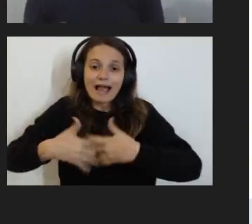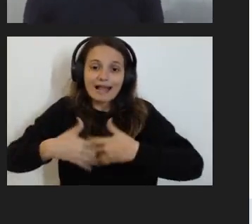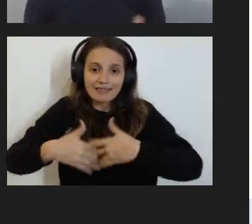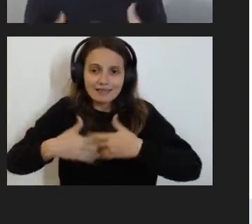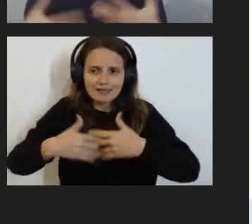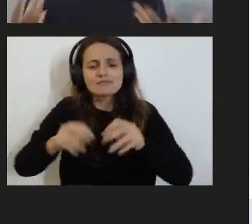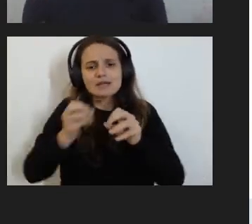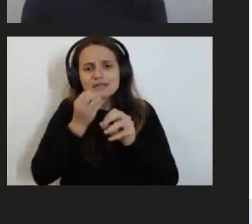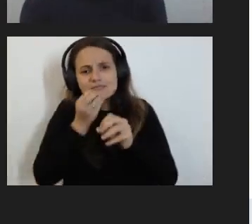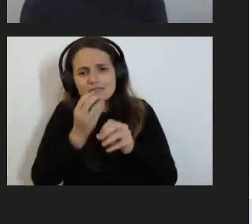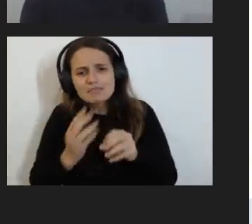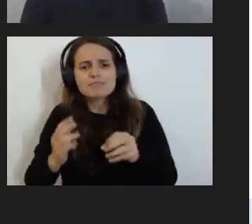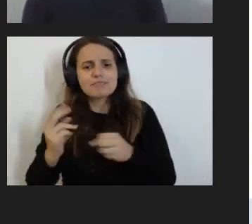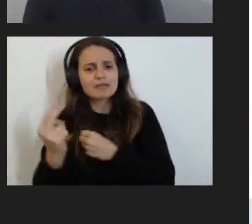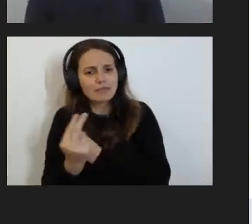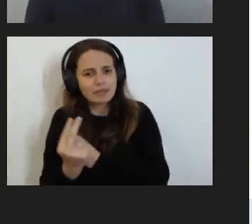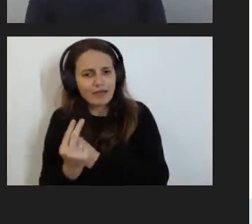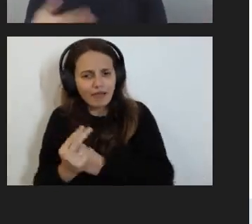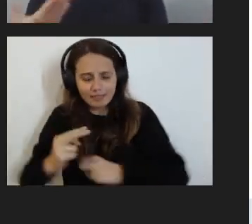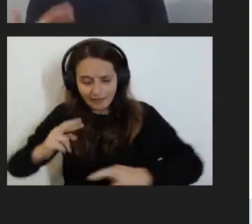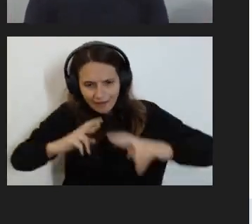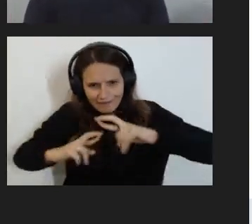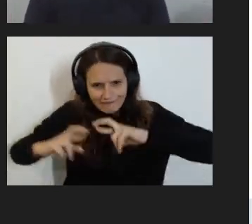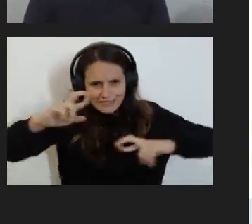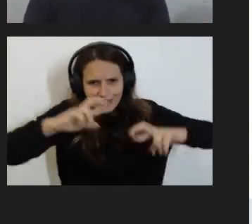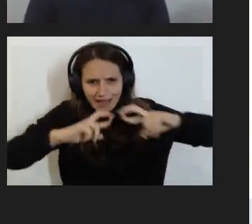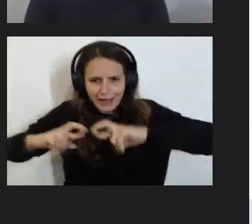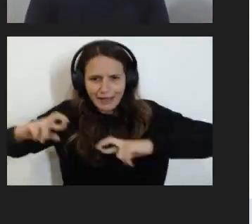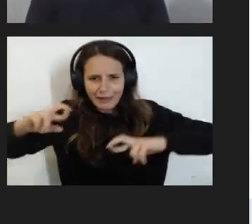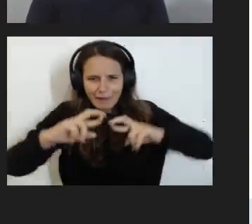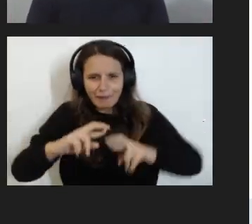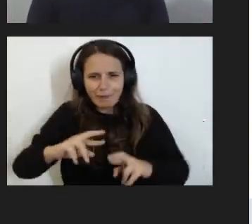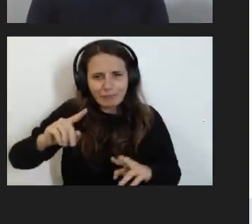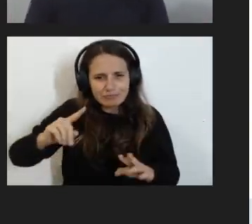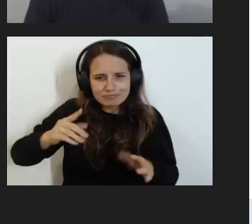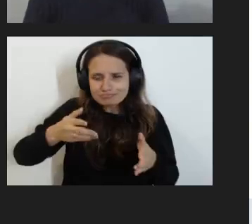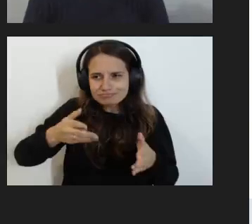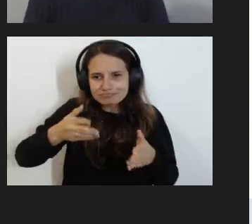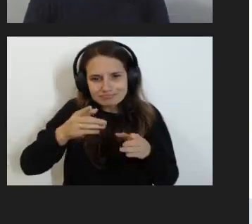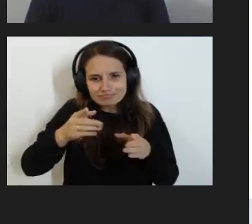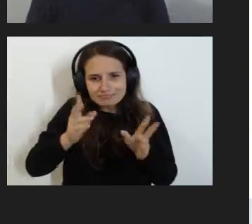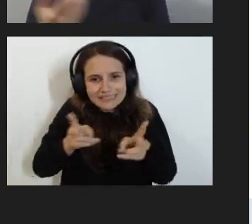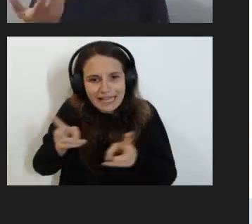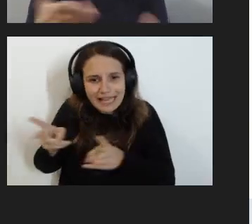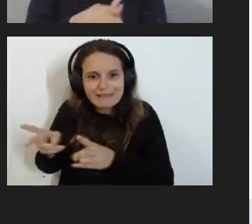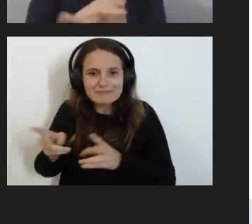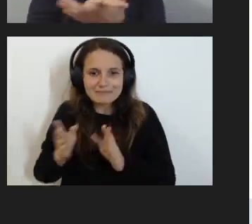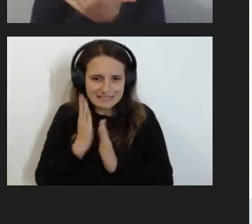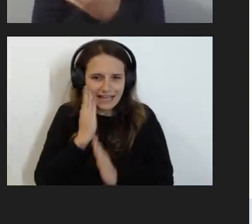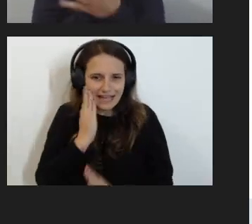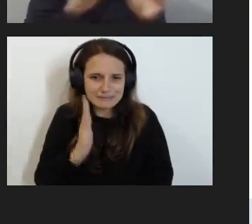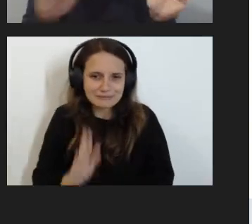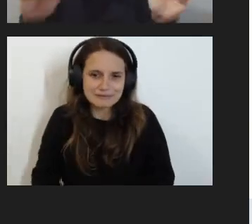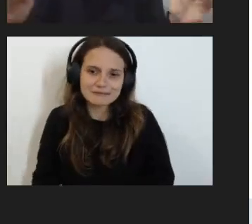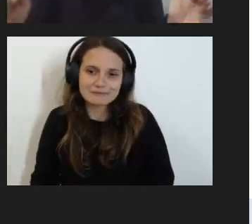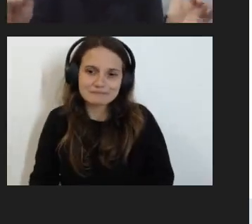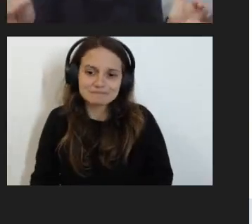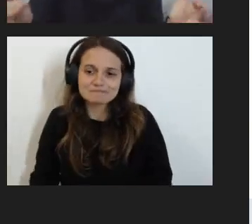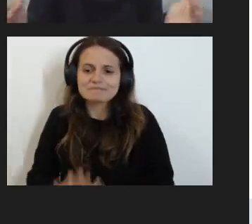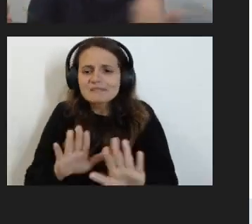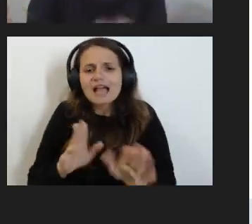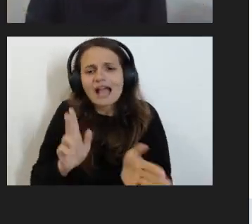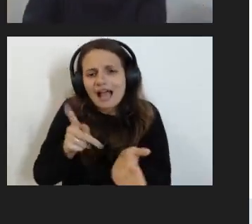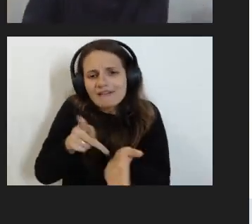bem revisada, fazer revisões periódicas, ok? Agora a gente está encaminhando para o final da aula,